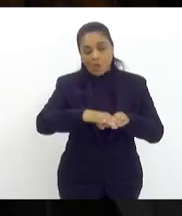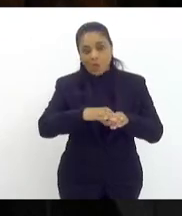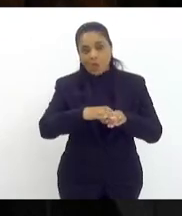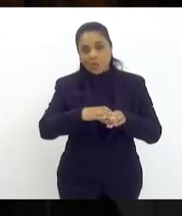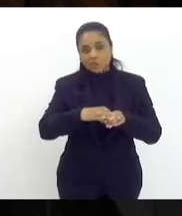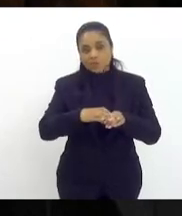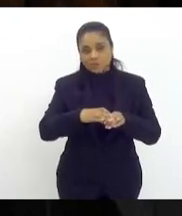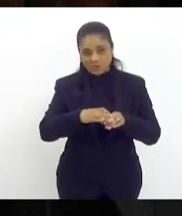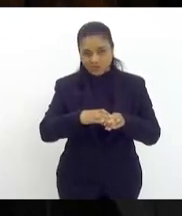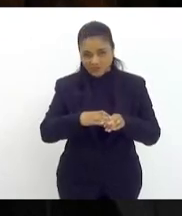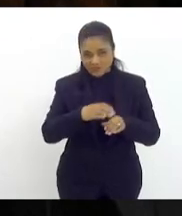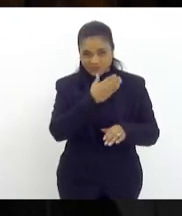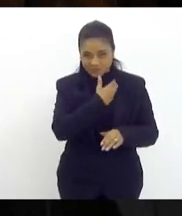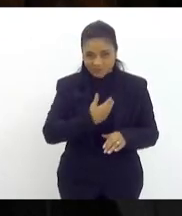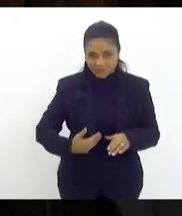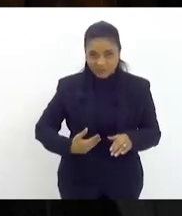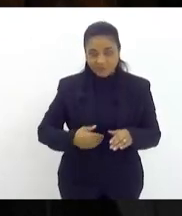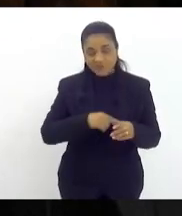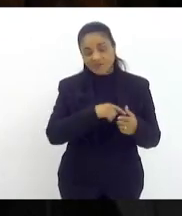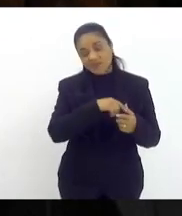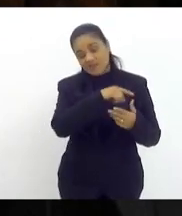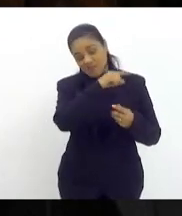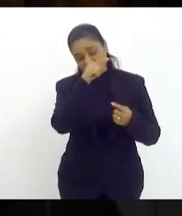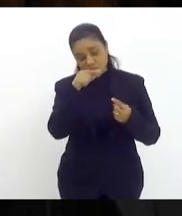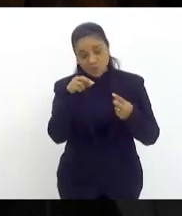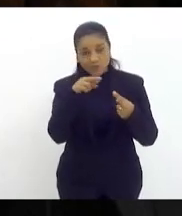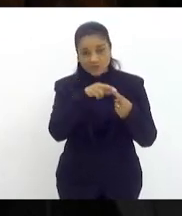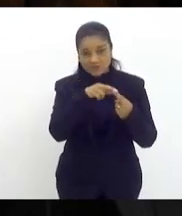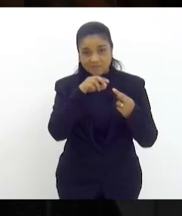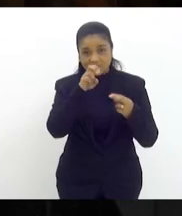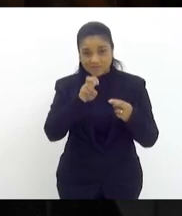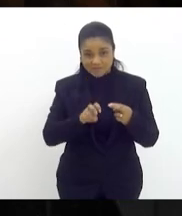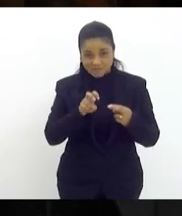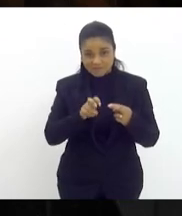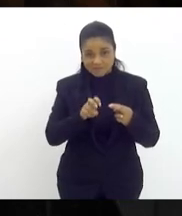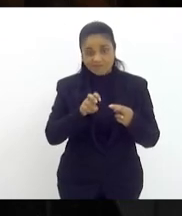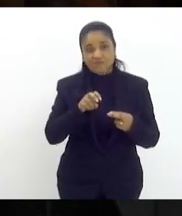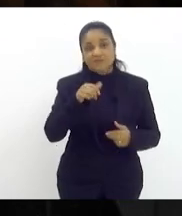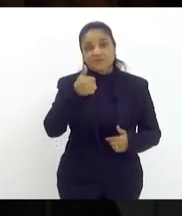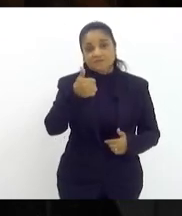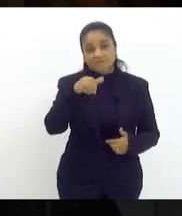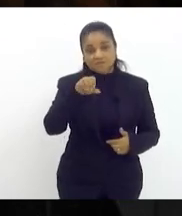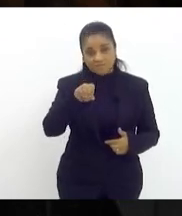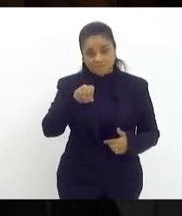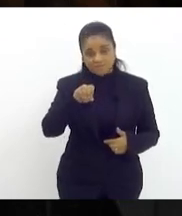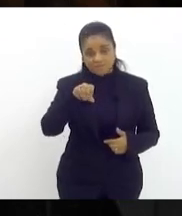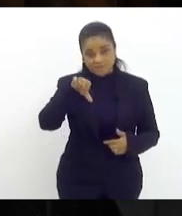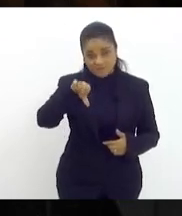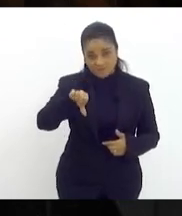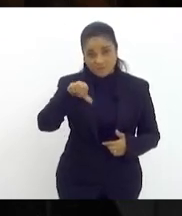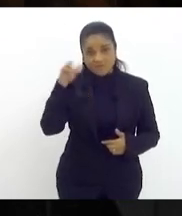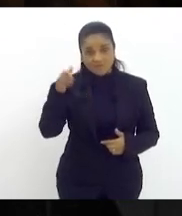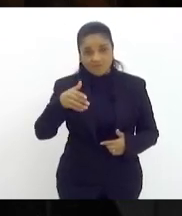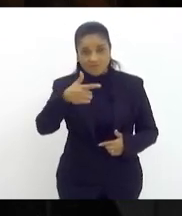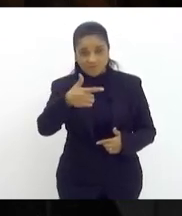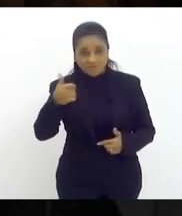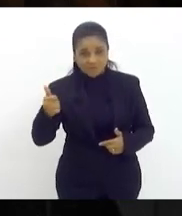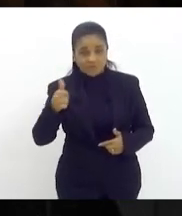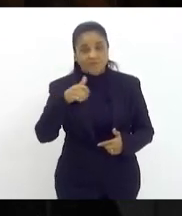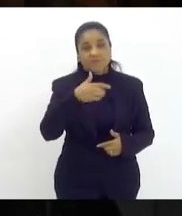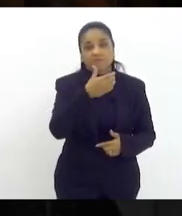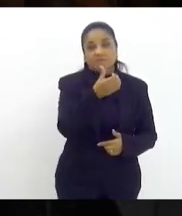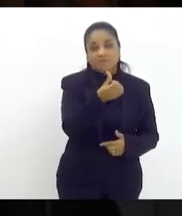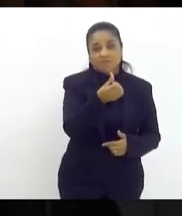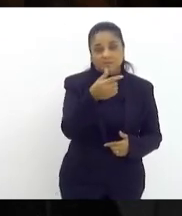inciso 5º da emenda constitucional 109 de 21 retratada pelo artigo 167A